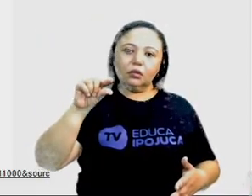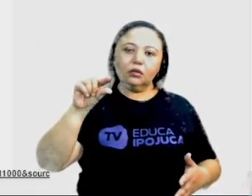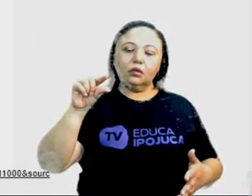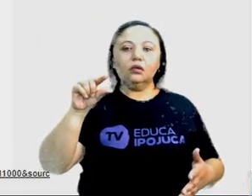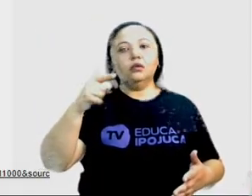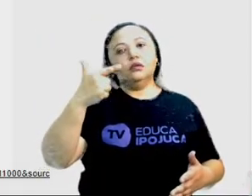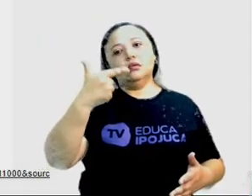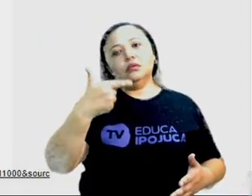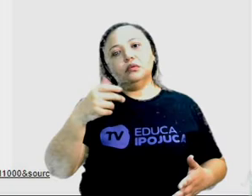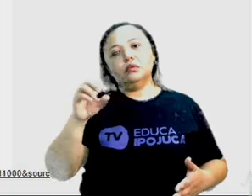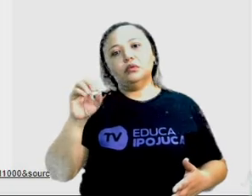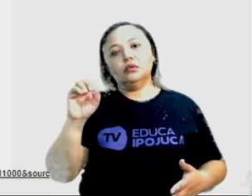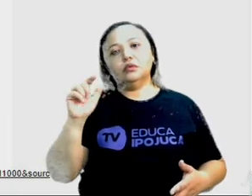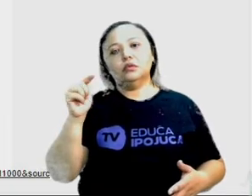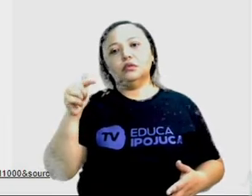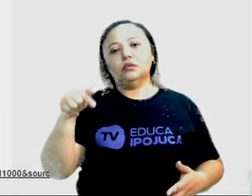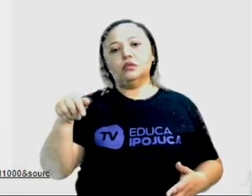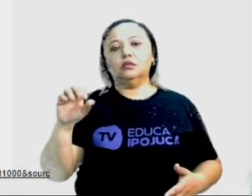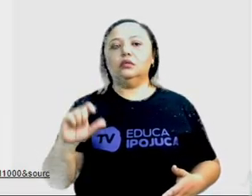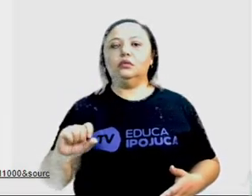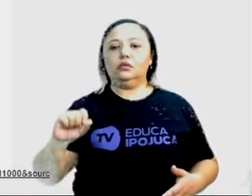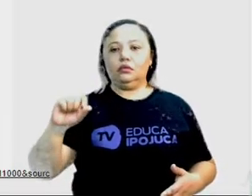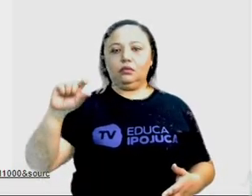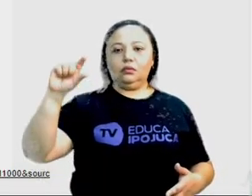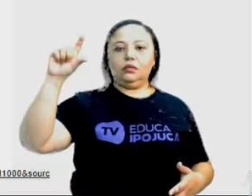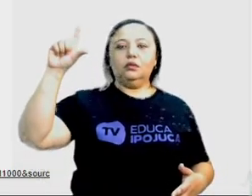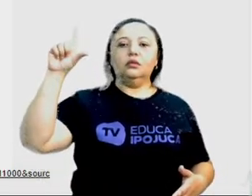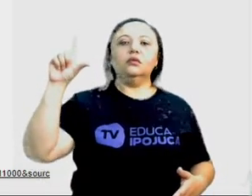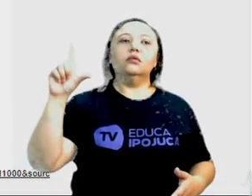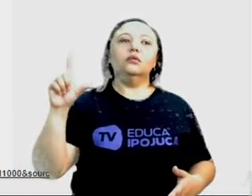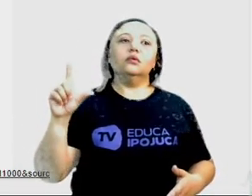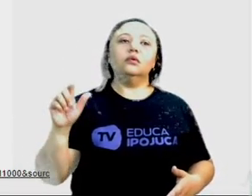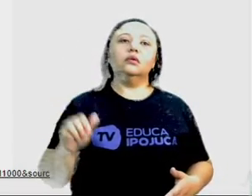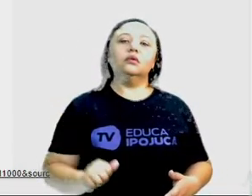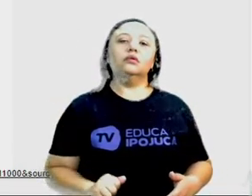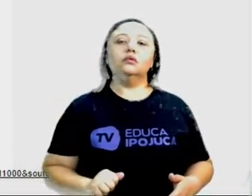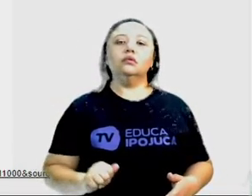em 2007 já aumentou mais. Veja, na Ásia, em